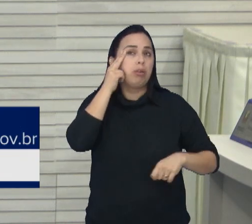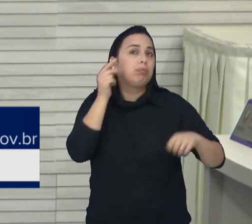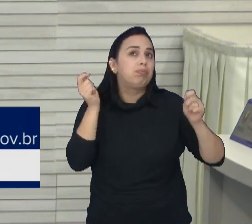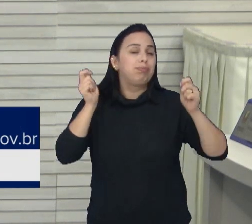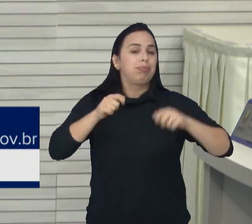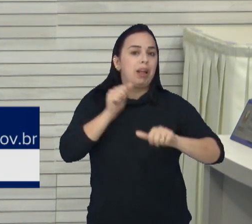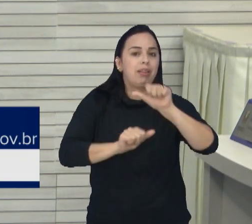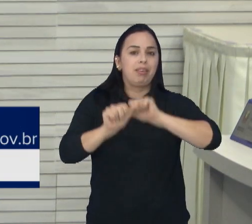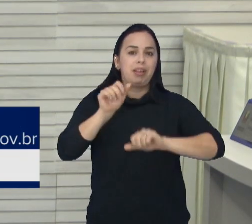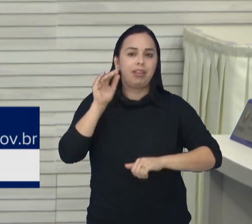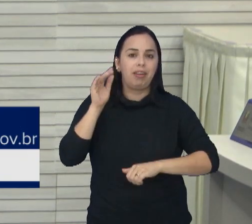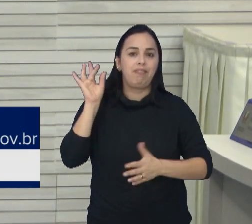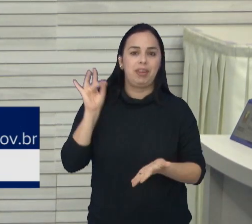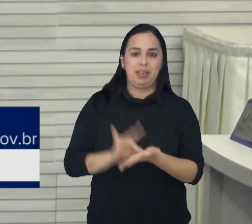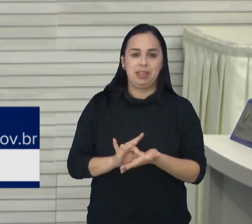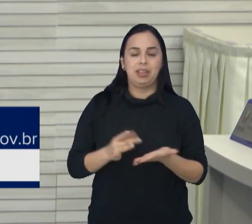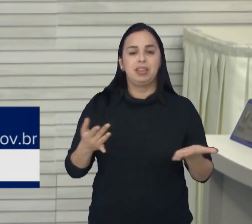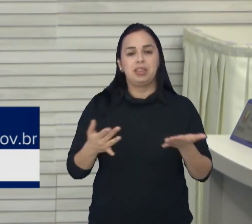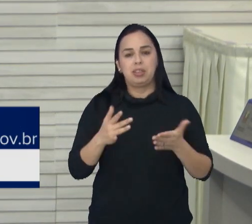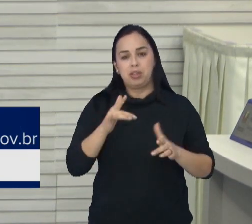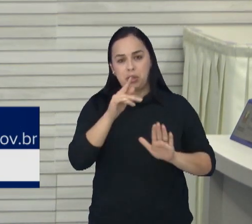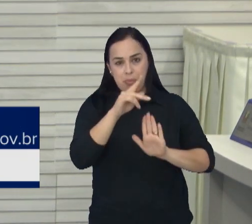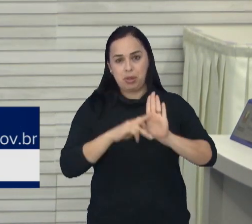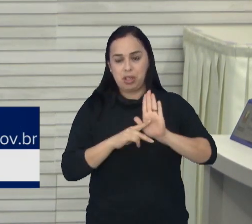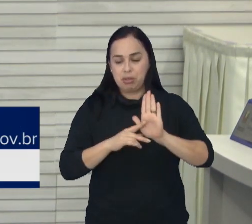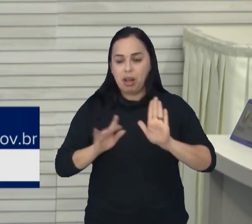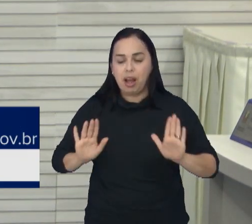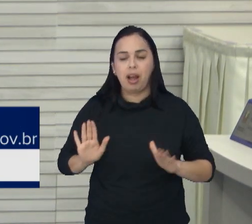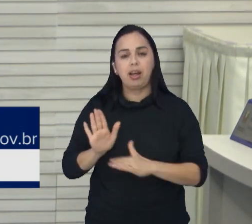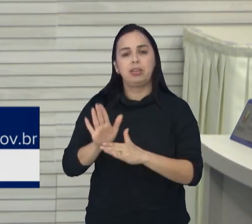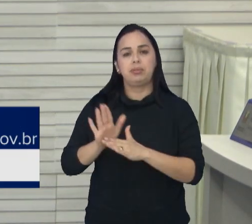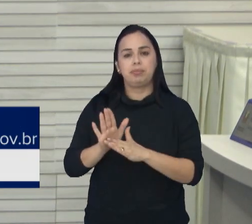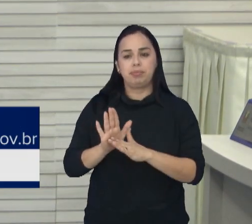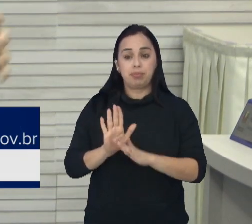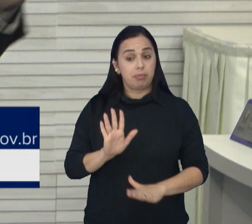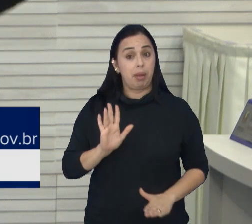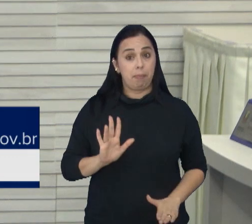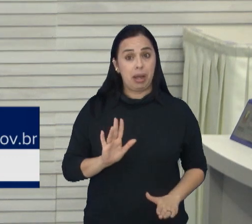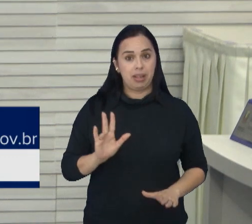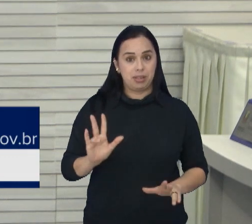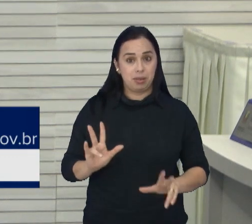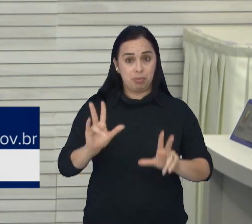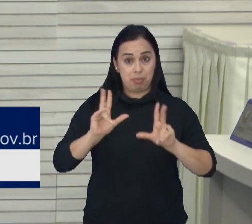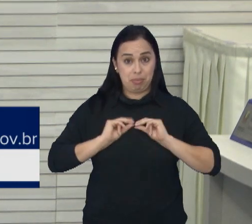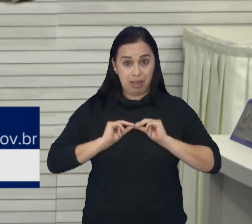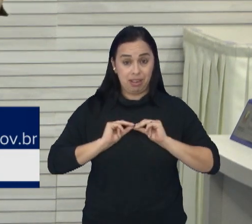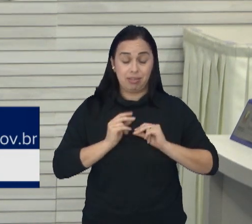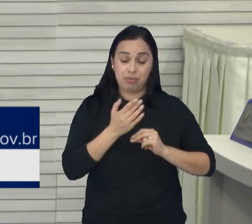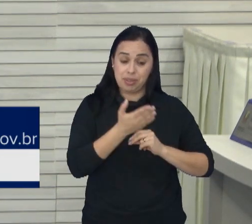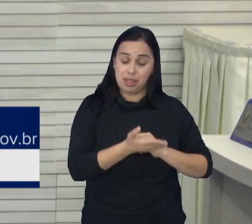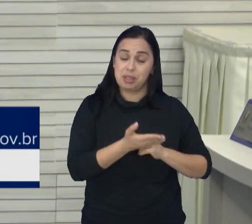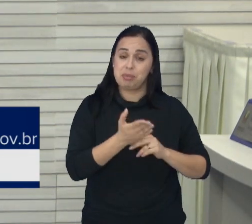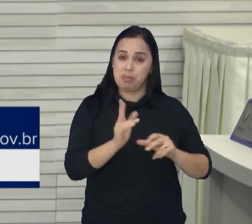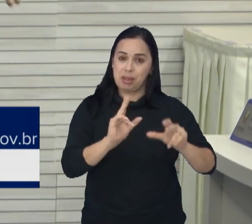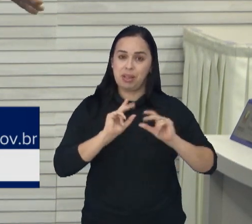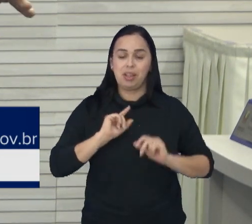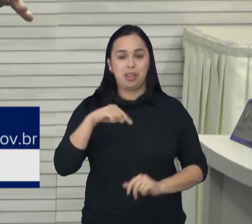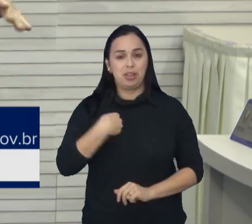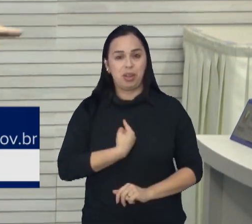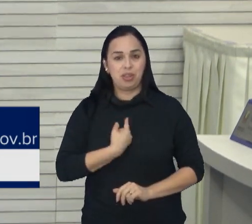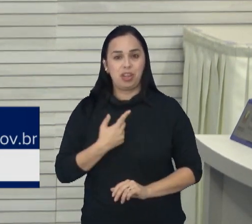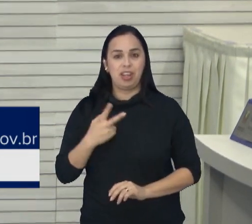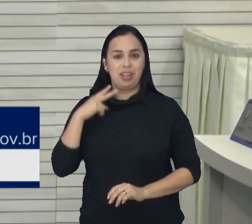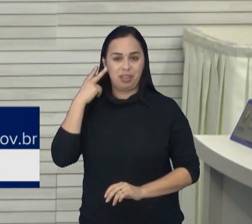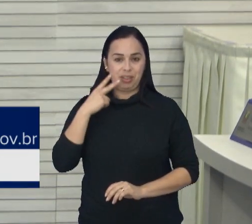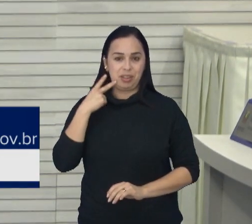Parabéns que esse projeto vem fortalecer, mas o grande mérito está em vocês, né? A gente aqui, todos os vereadores já